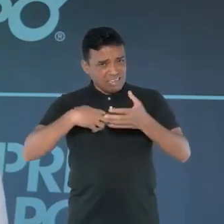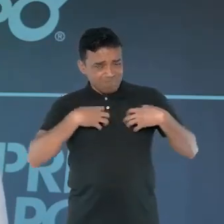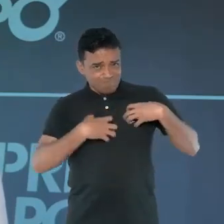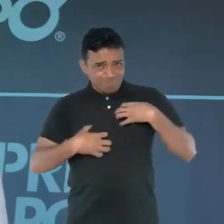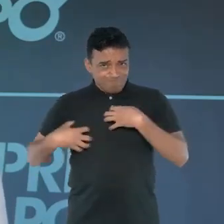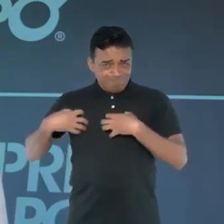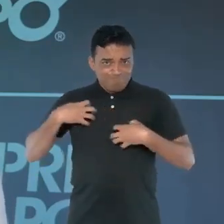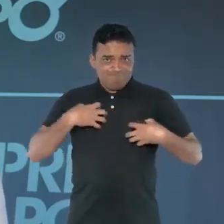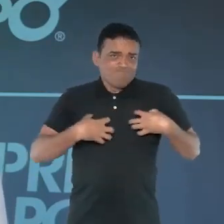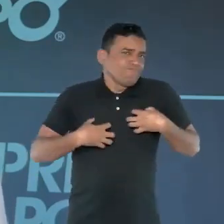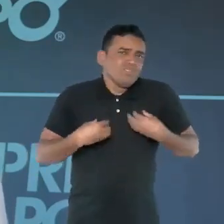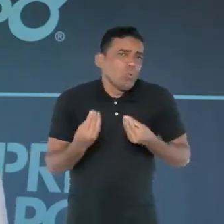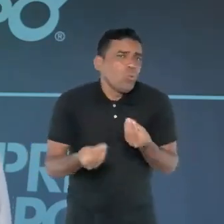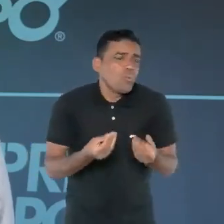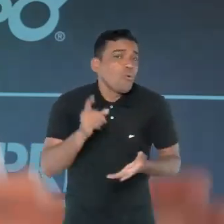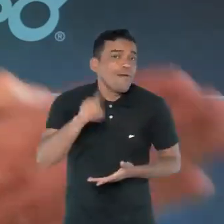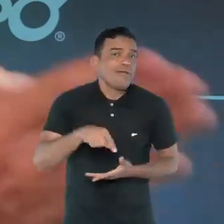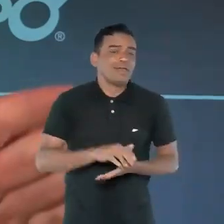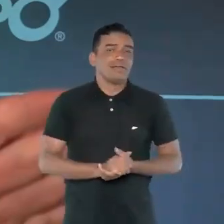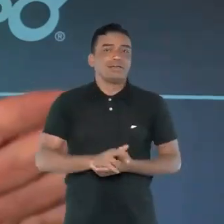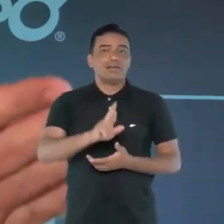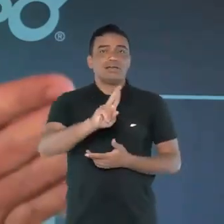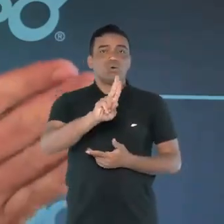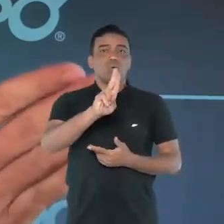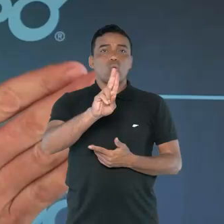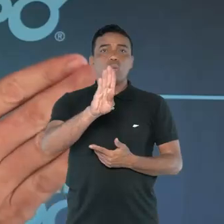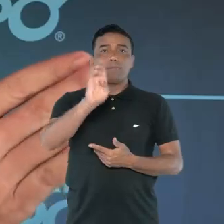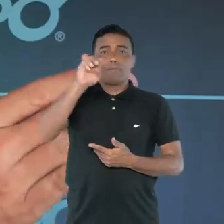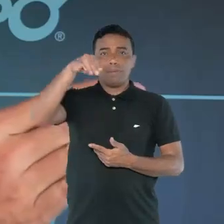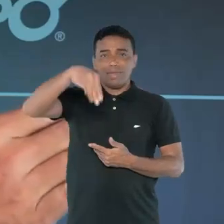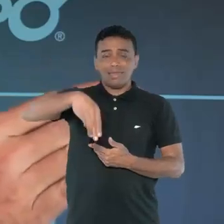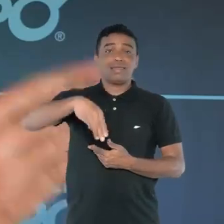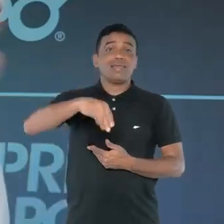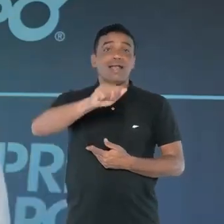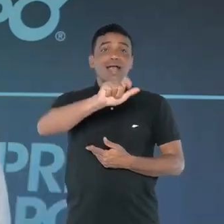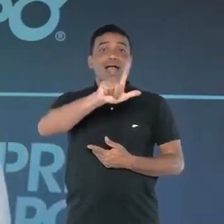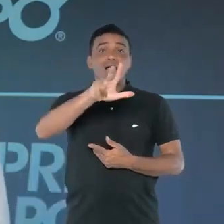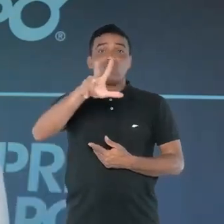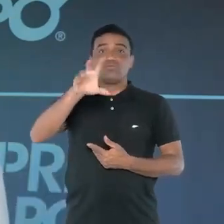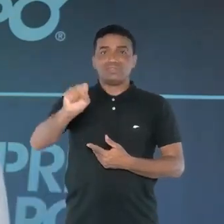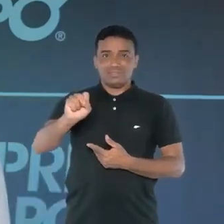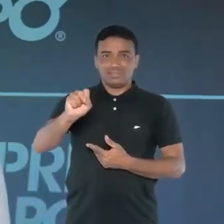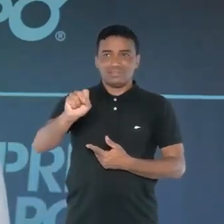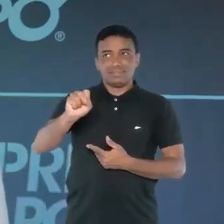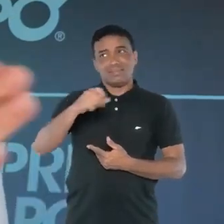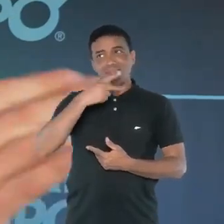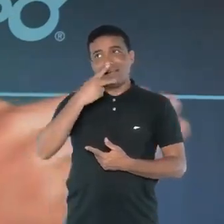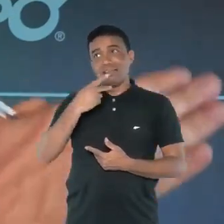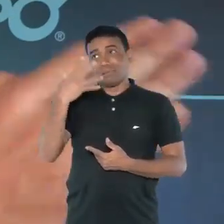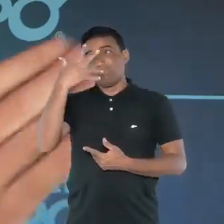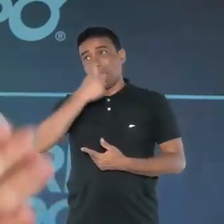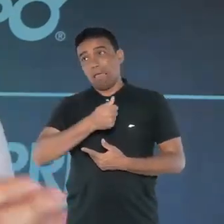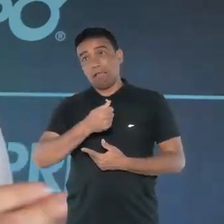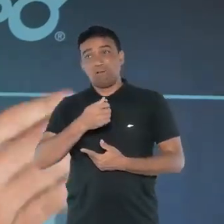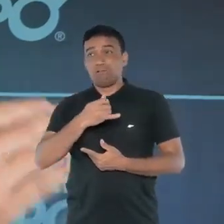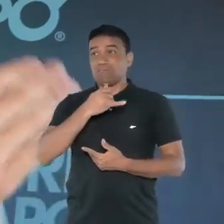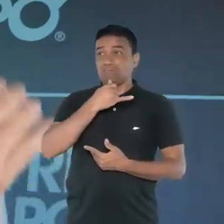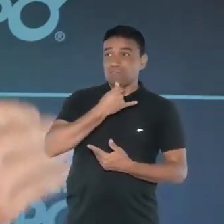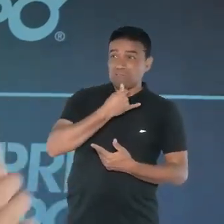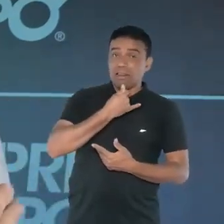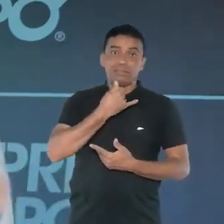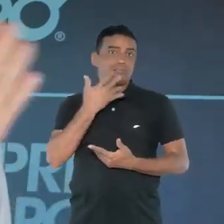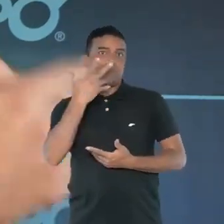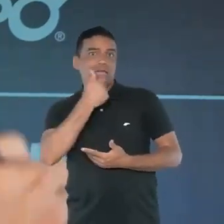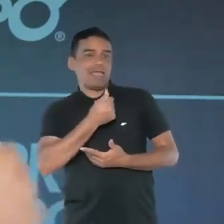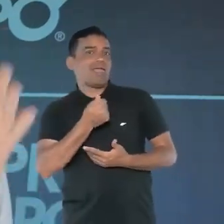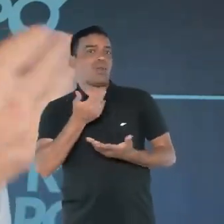que é isso assim? O Rubem Alves diz que ostra feliz não faz pérola. Como é que você